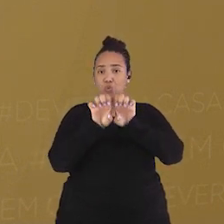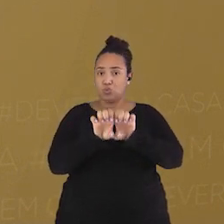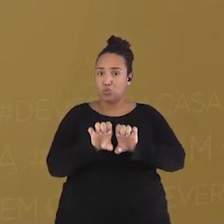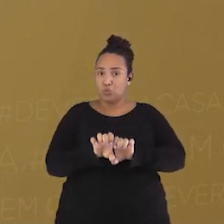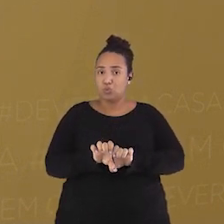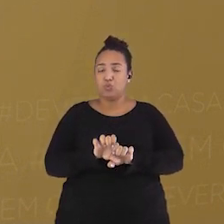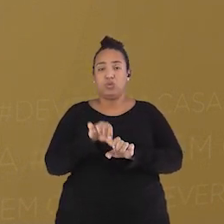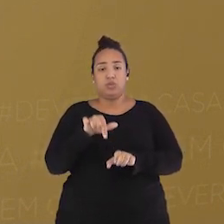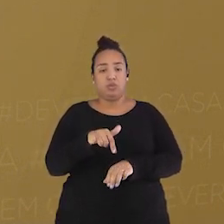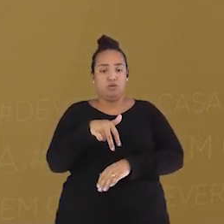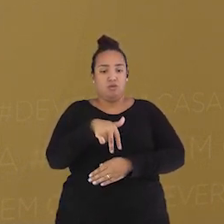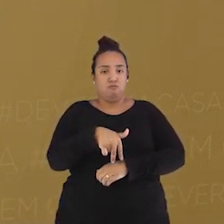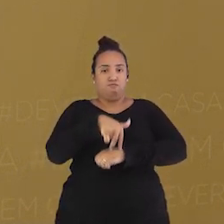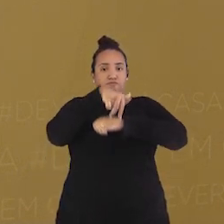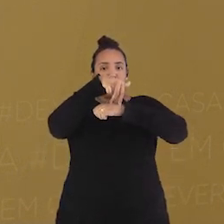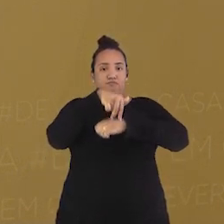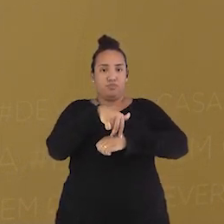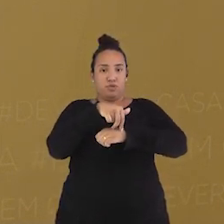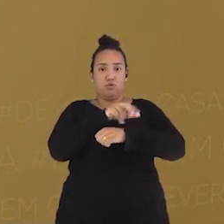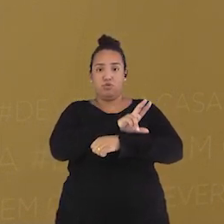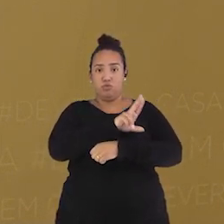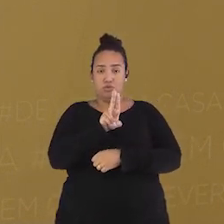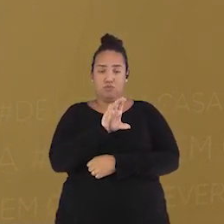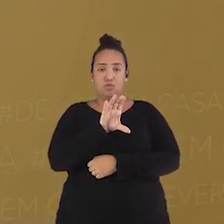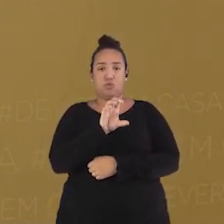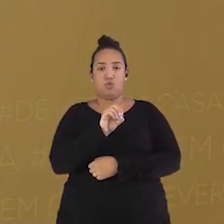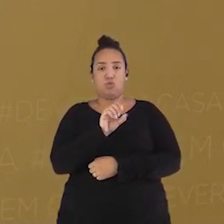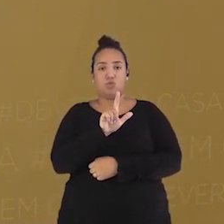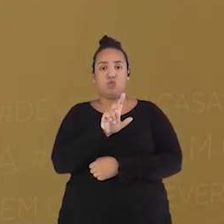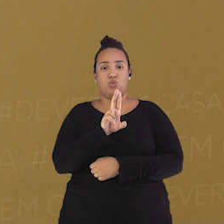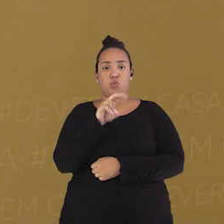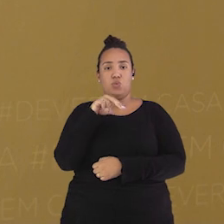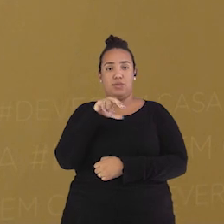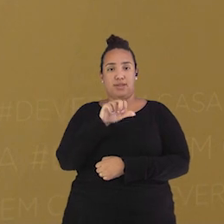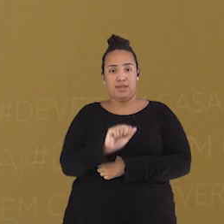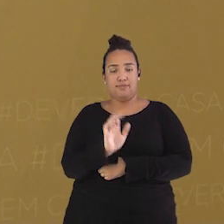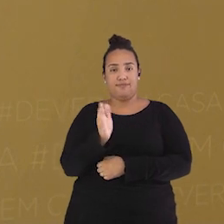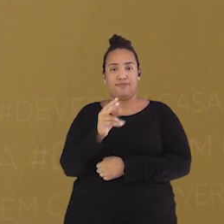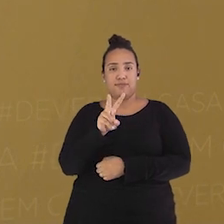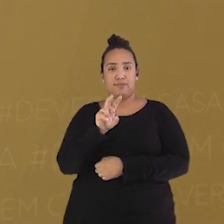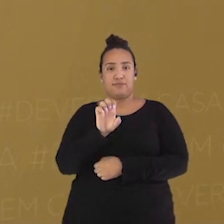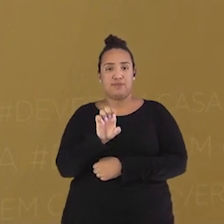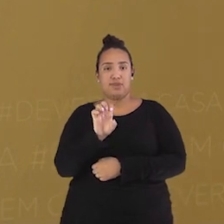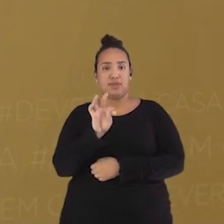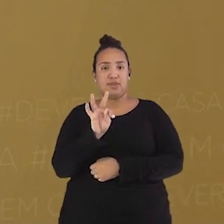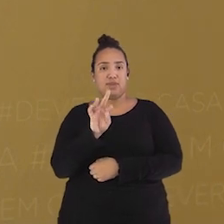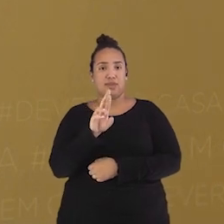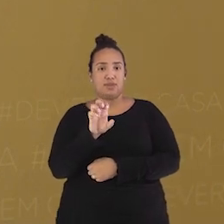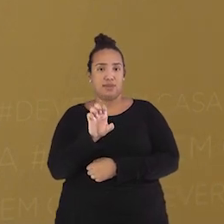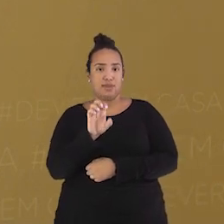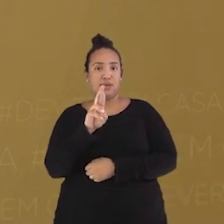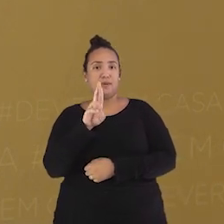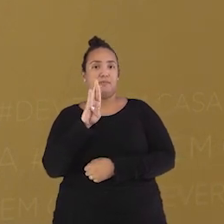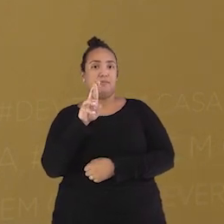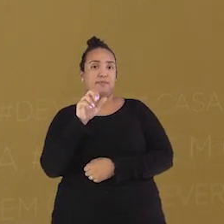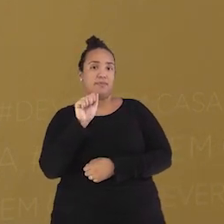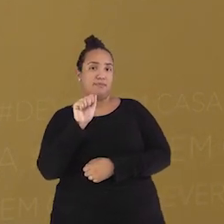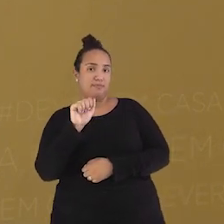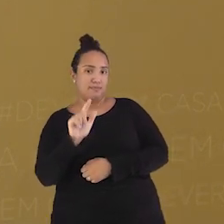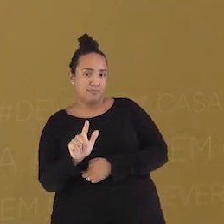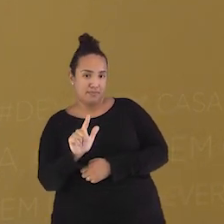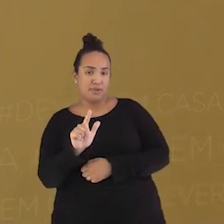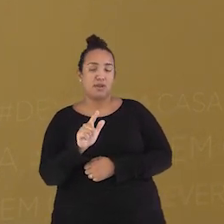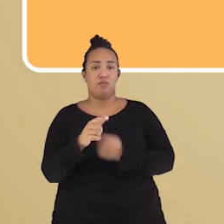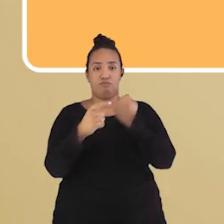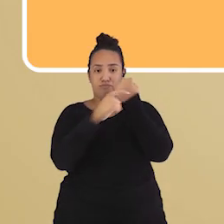estrutura de sustentação que chamamos de coluna vertebral, que nos diferencia de animais como baratas, polvos e estrelas do